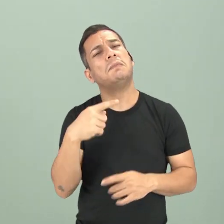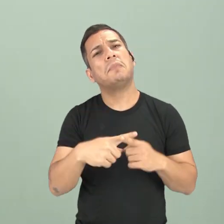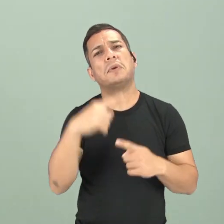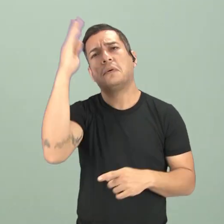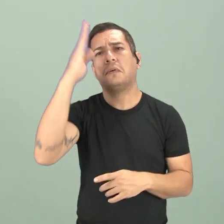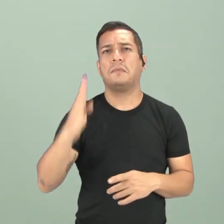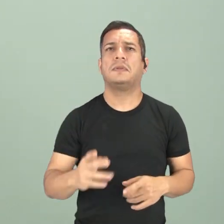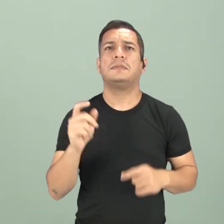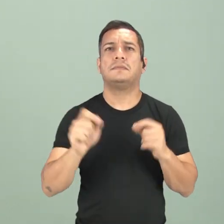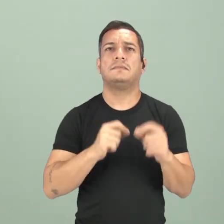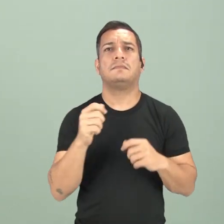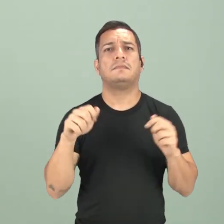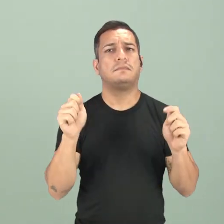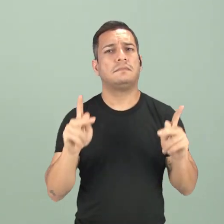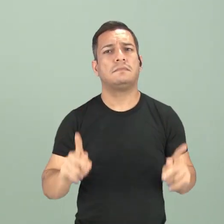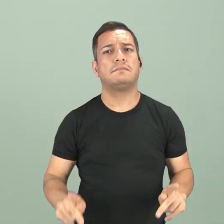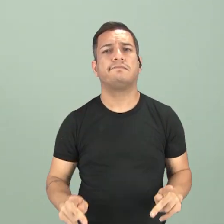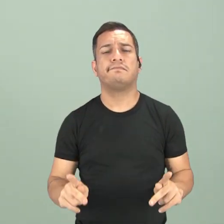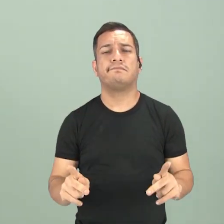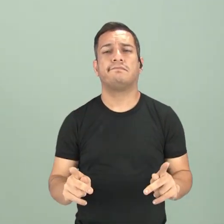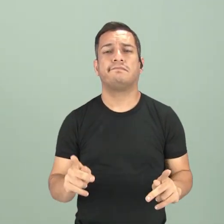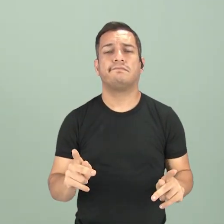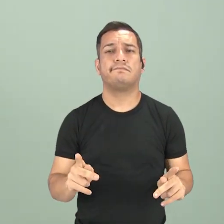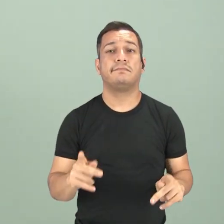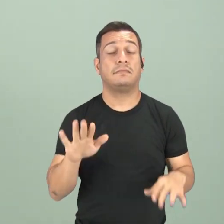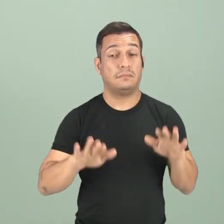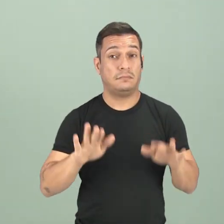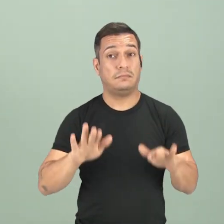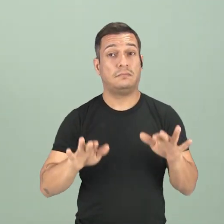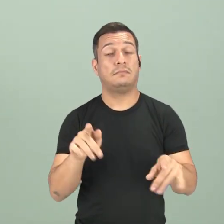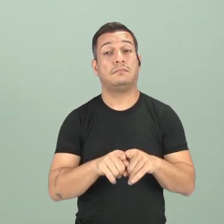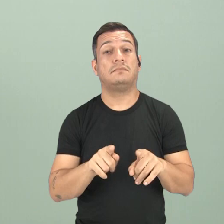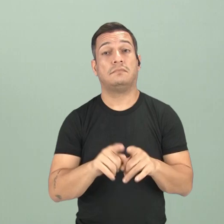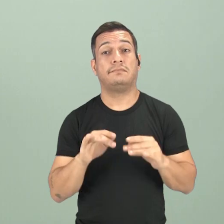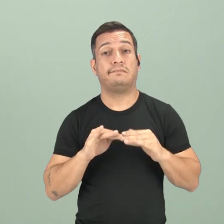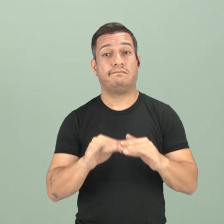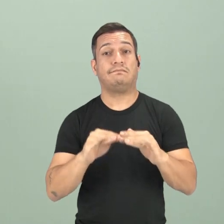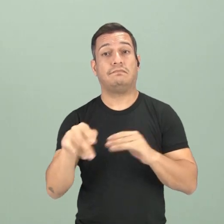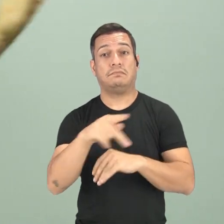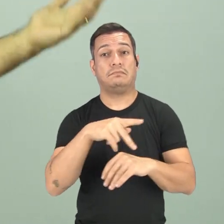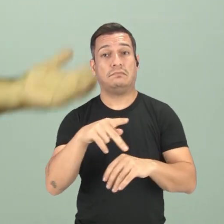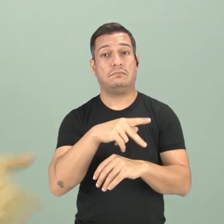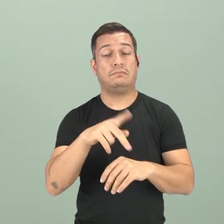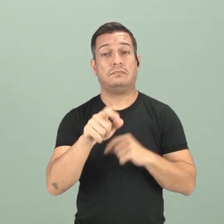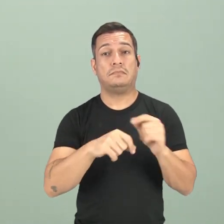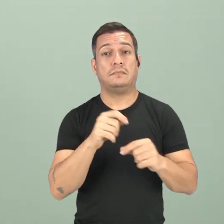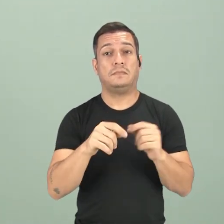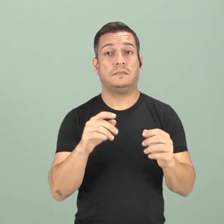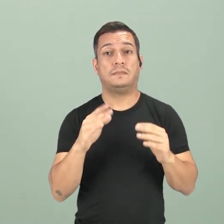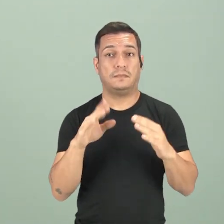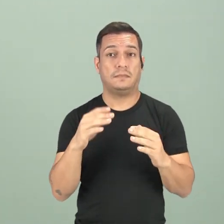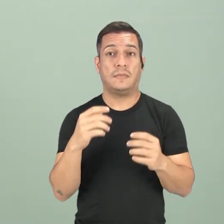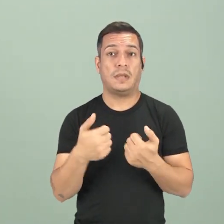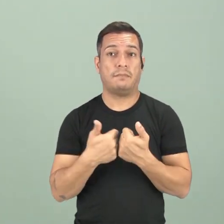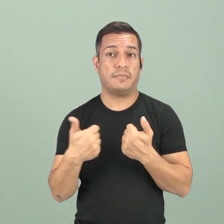tão pacífico, é tão passivo, que às vezes é afrontado com países que são nossos